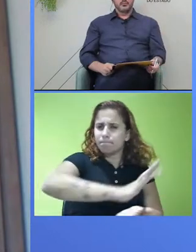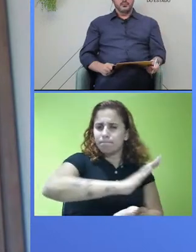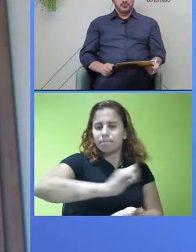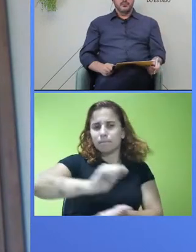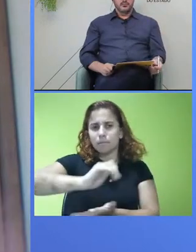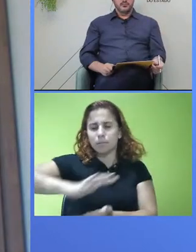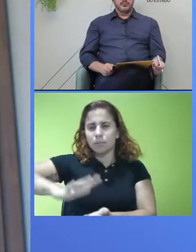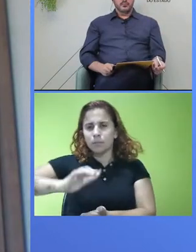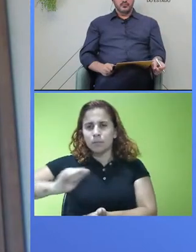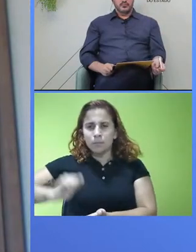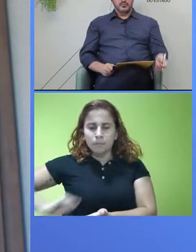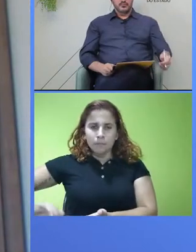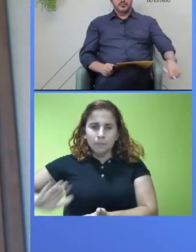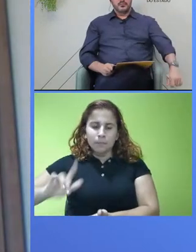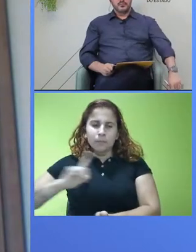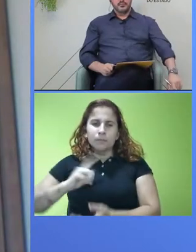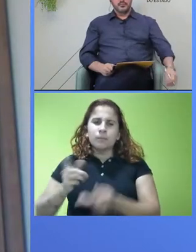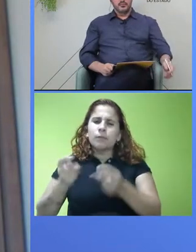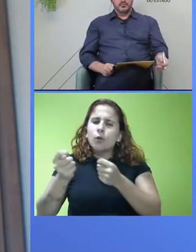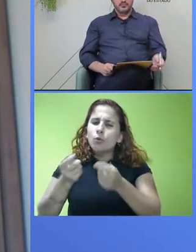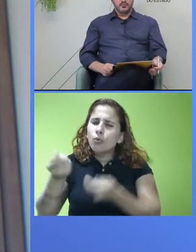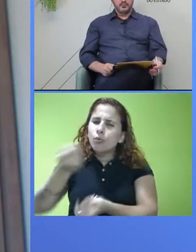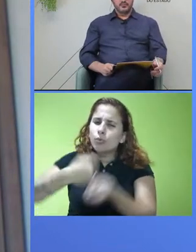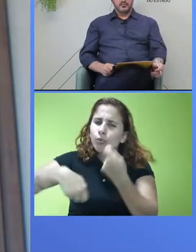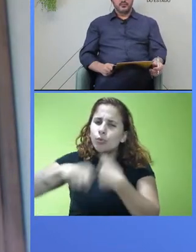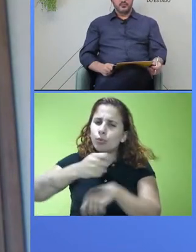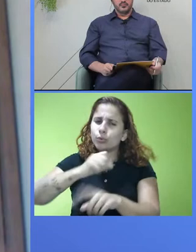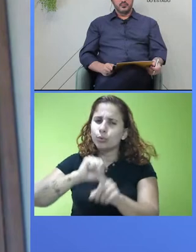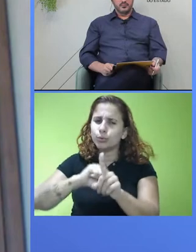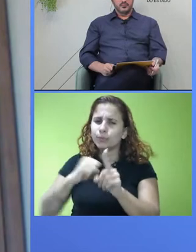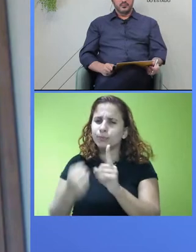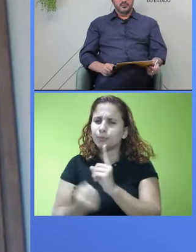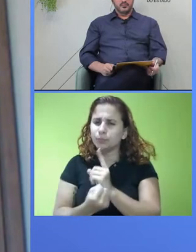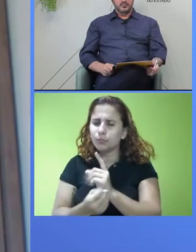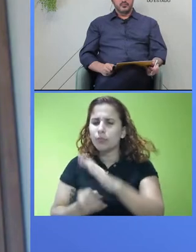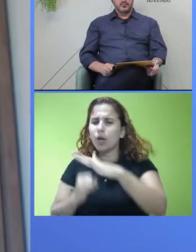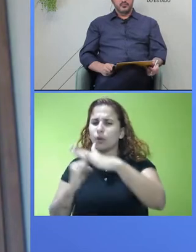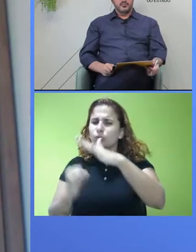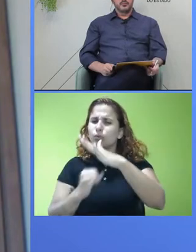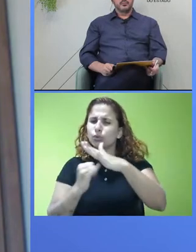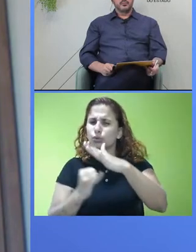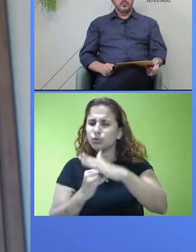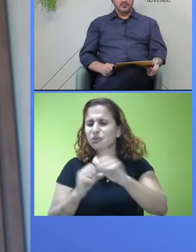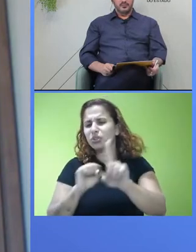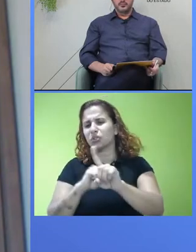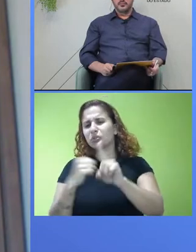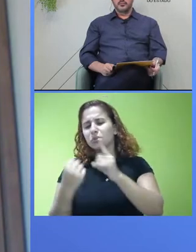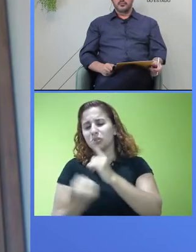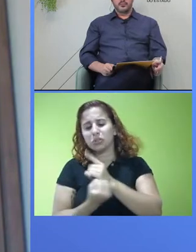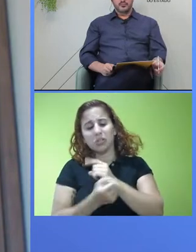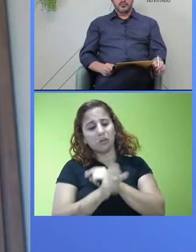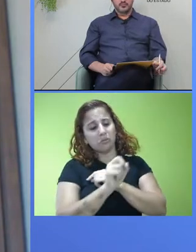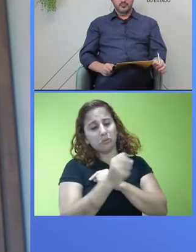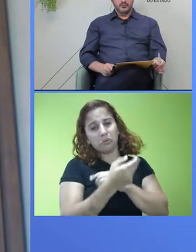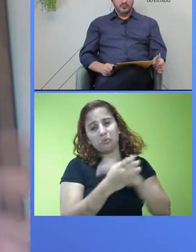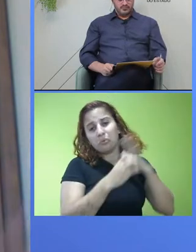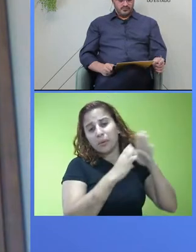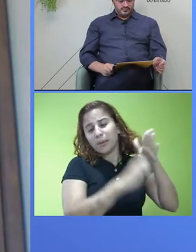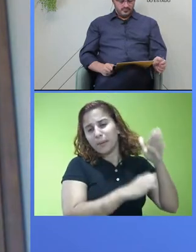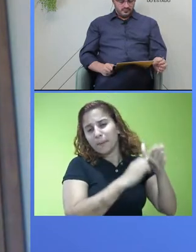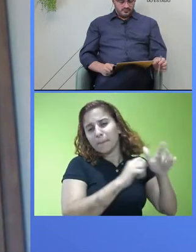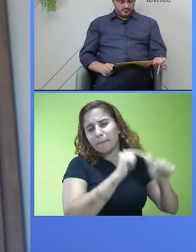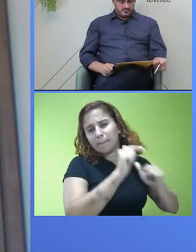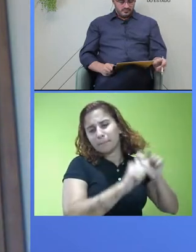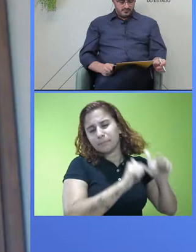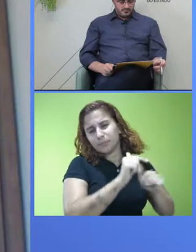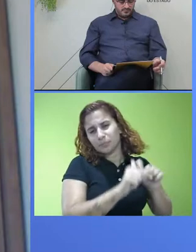controle social, seja em alguma instituição da sociedade de modo geral, seja prestadora de serviço, ou seja apenas aquelas, do ponto de